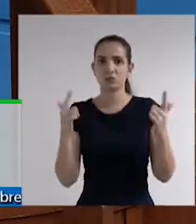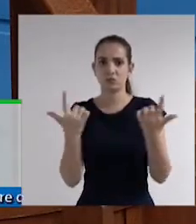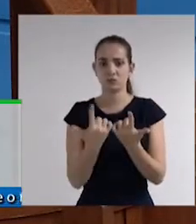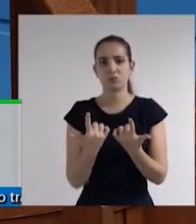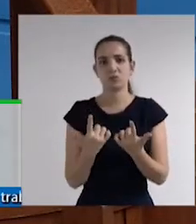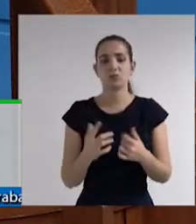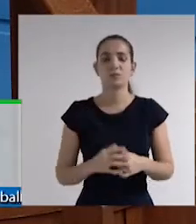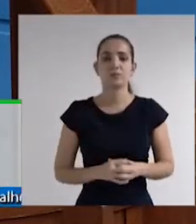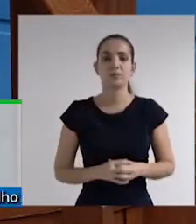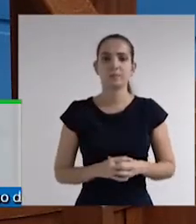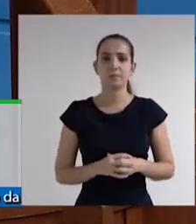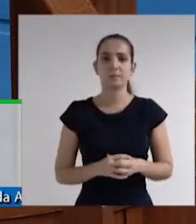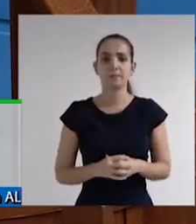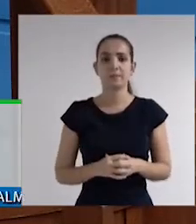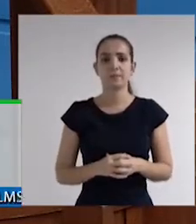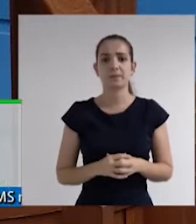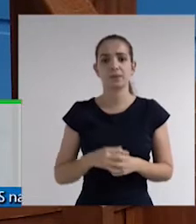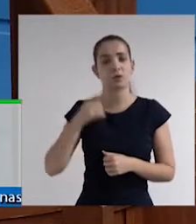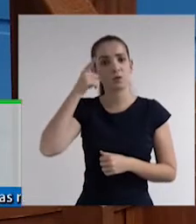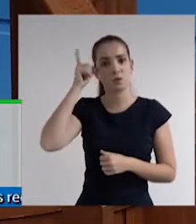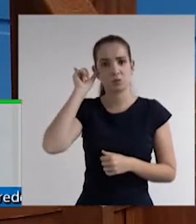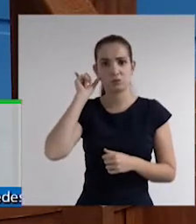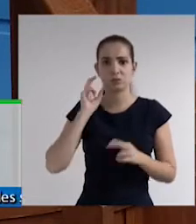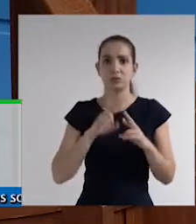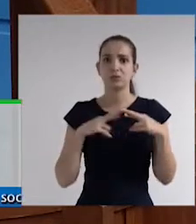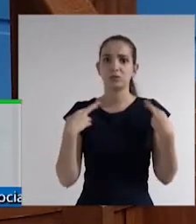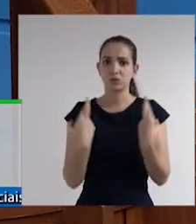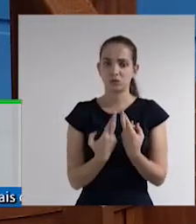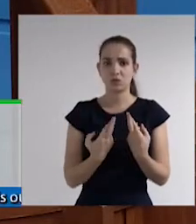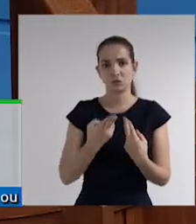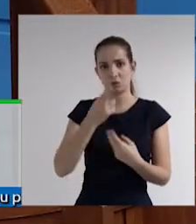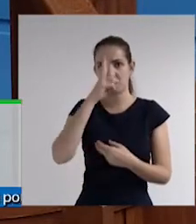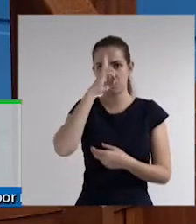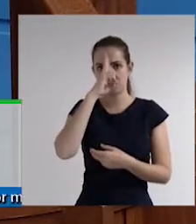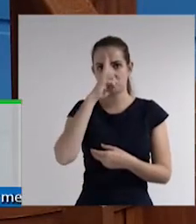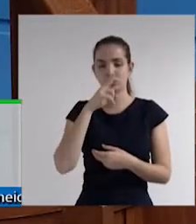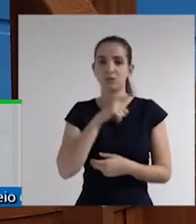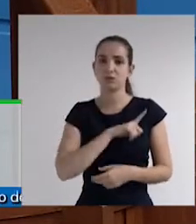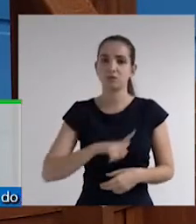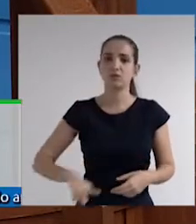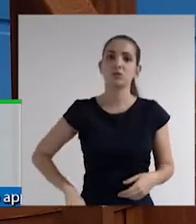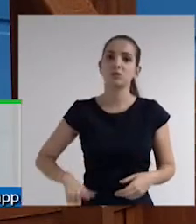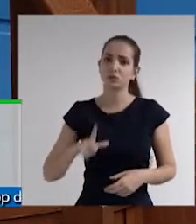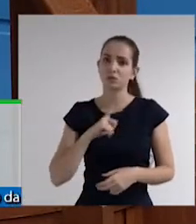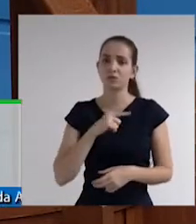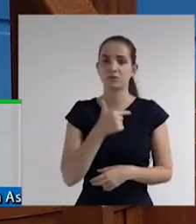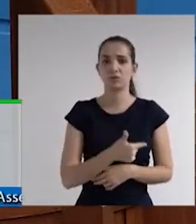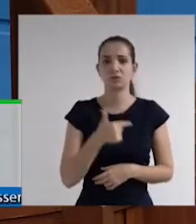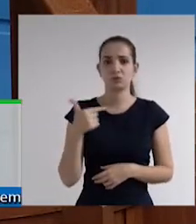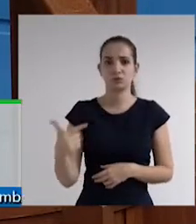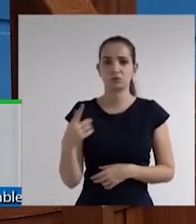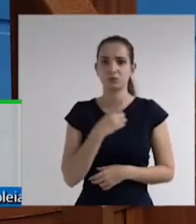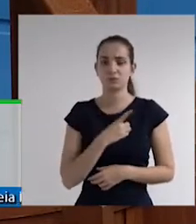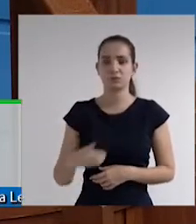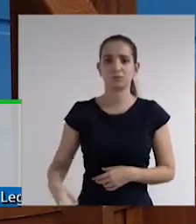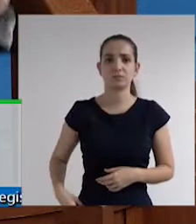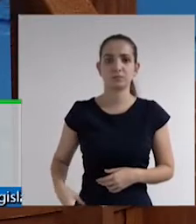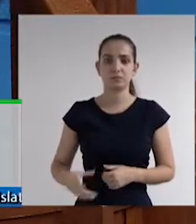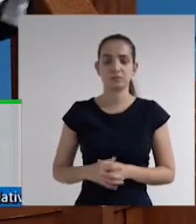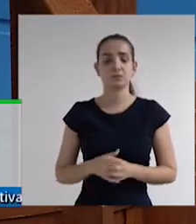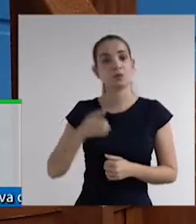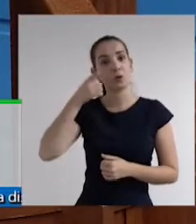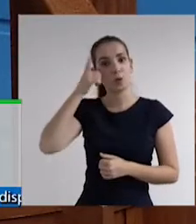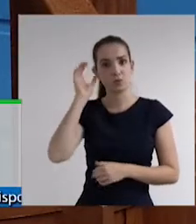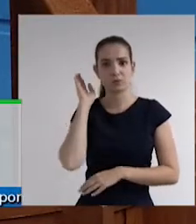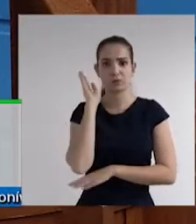como um todo. Ontem, na reunião de meio-dia na governadoria, tinha 22 deputados. Ontem